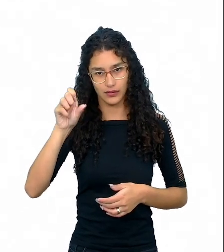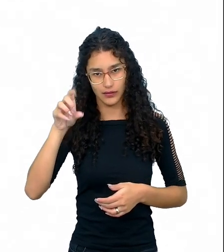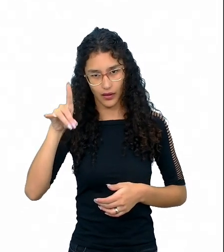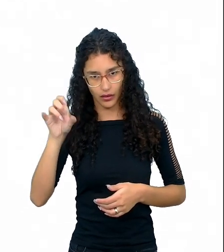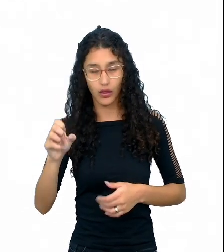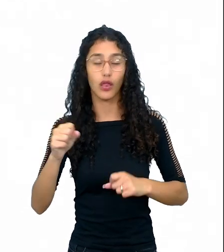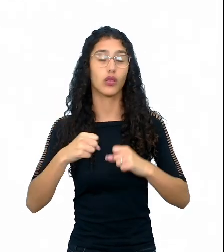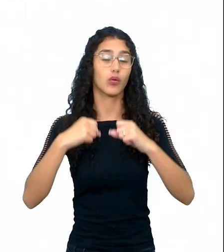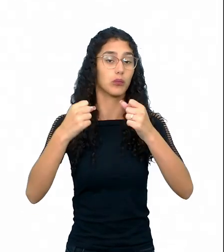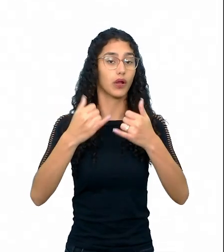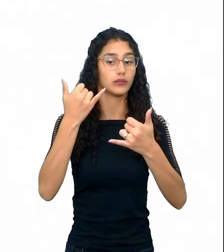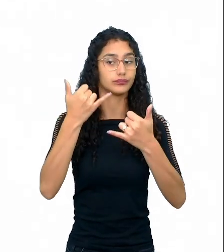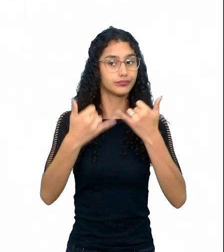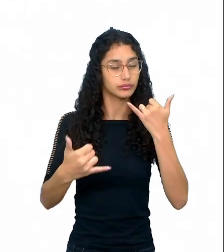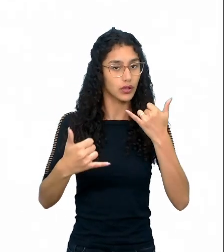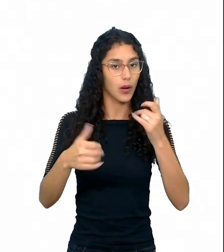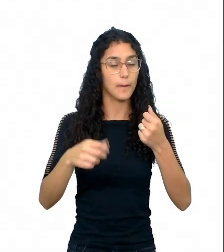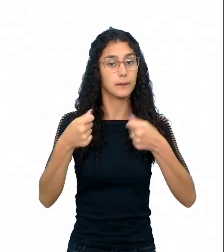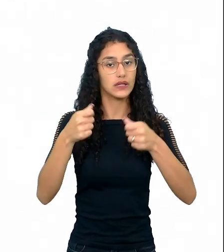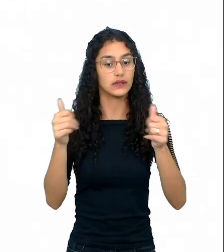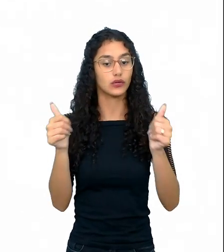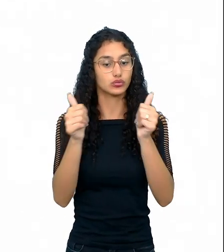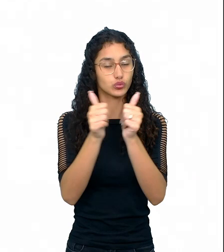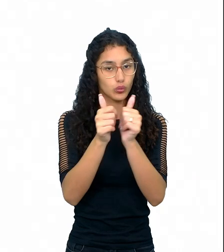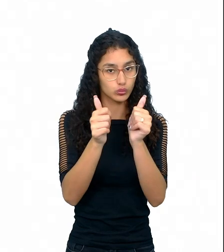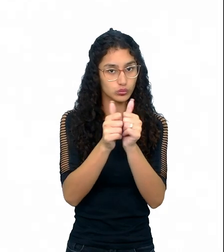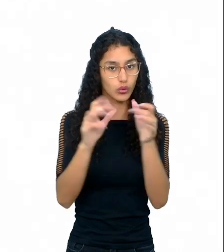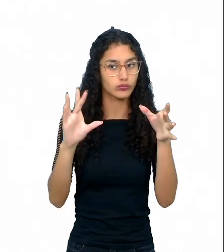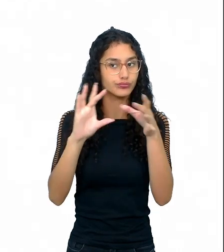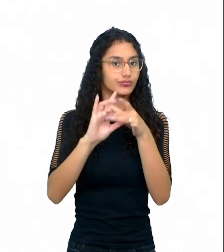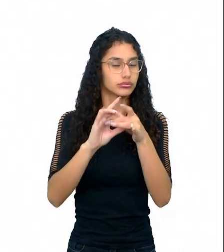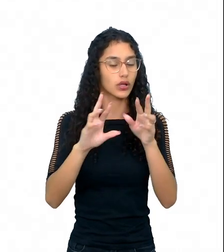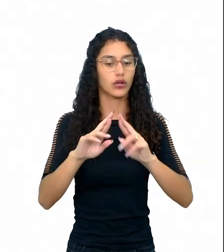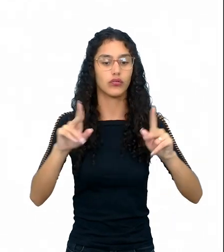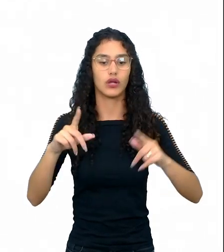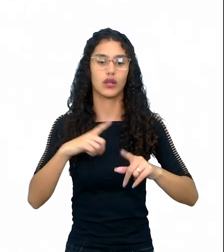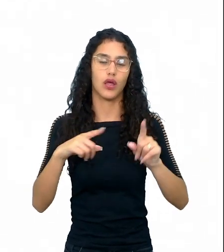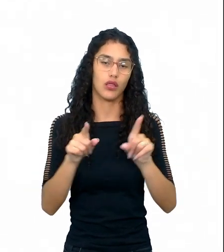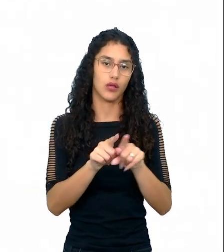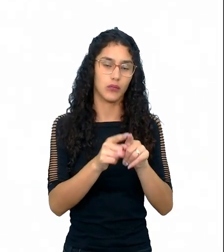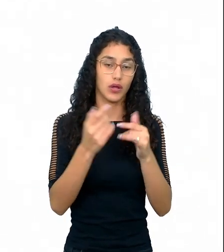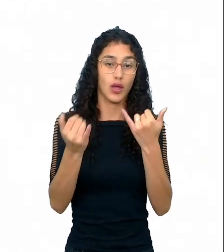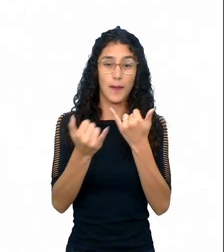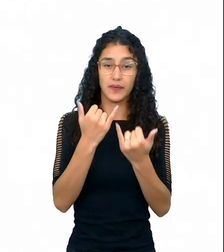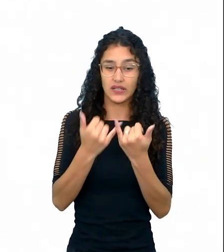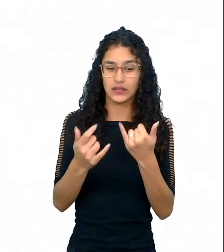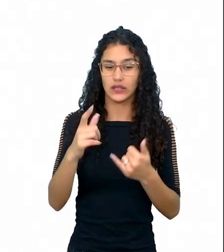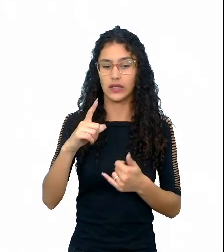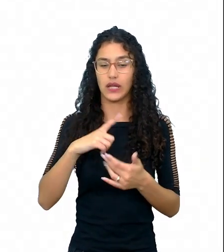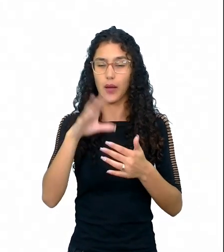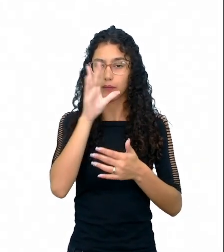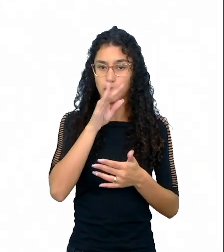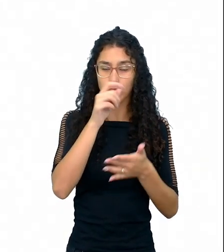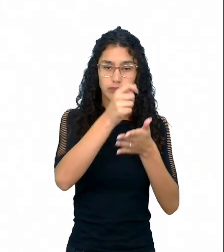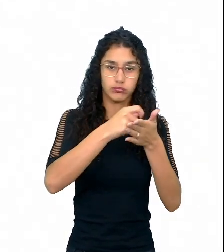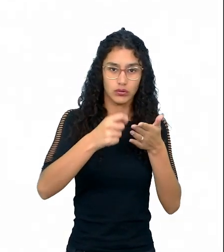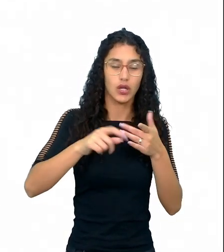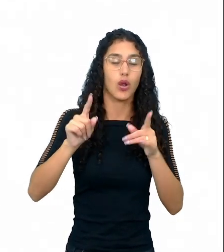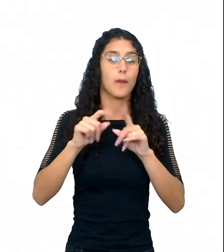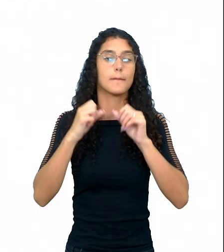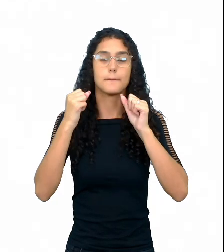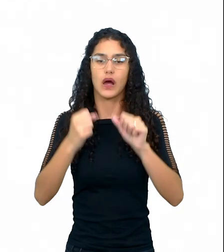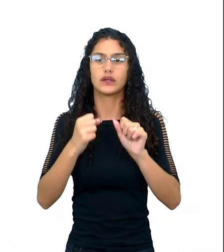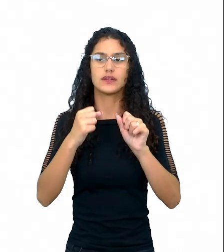estar desvinculado do mundo contemporâneo, e as diferenças e as semelhanças entre fala e escrita não podem